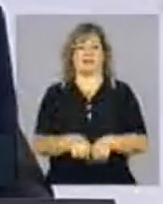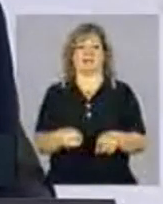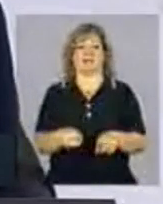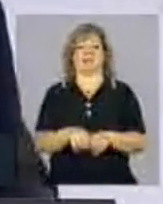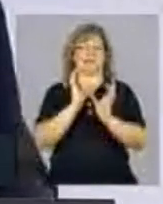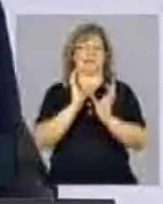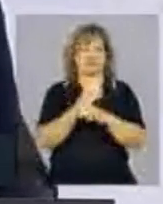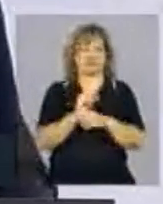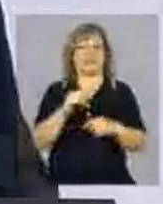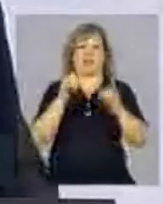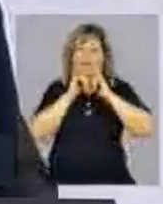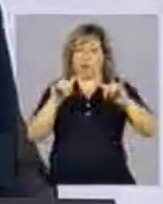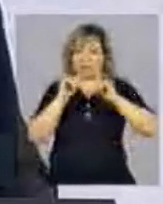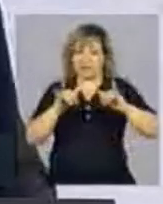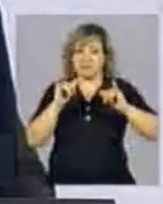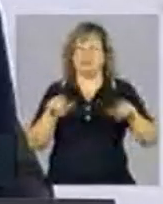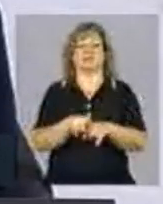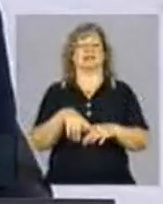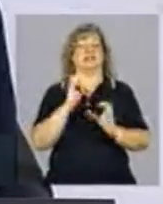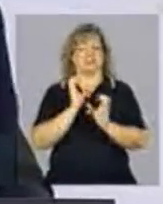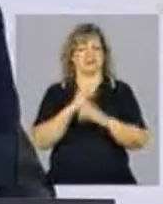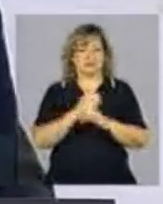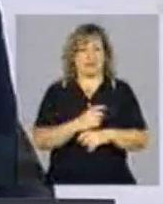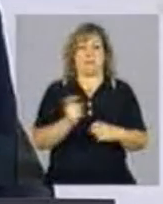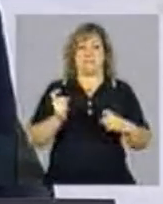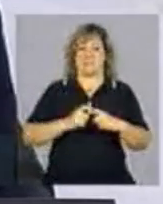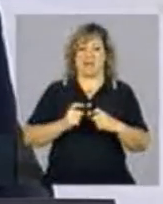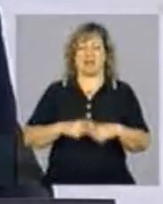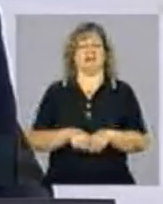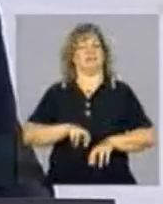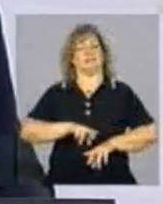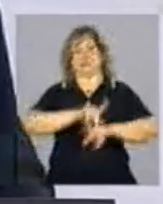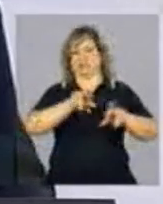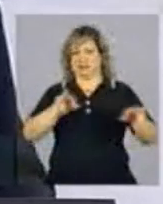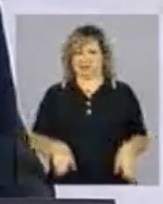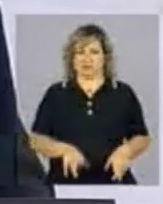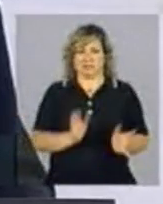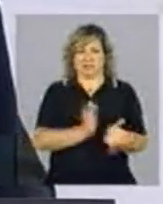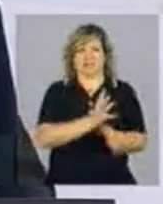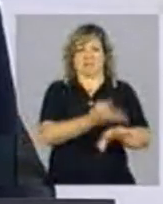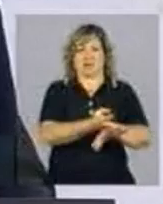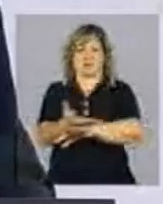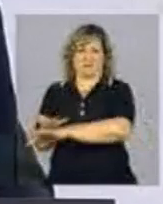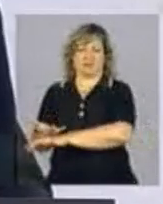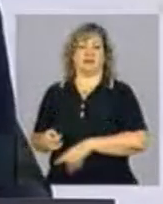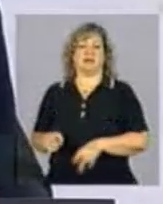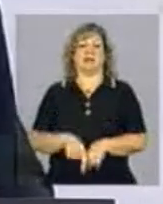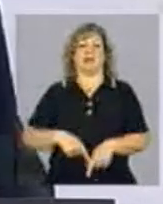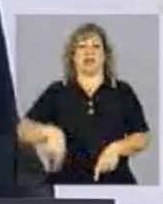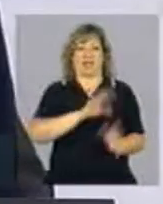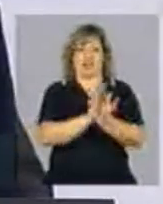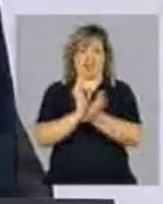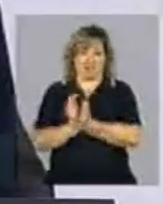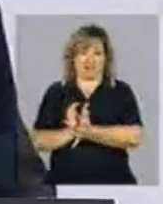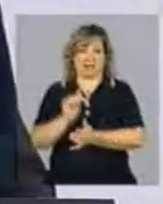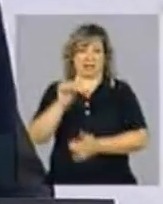das ciências da informação, das ciências médicas, enfim, das áreas que